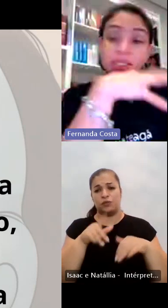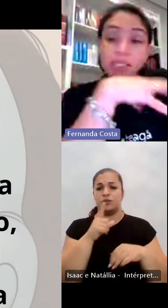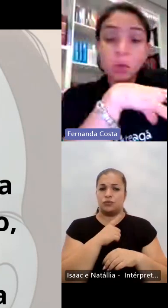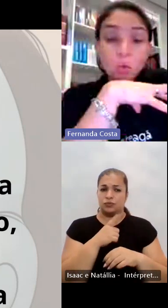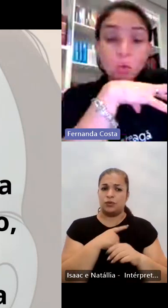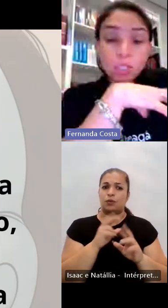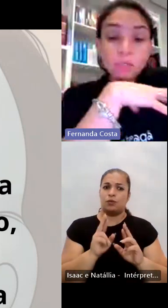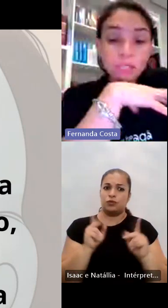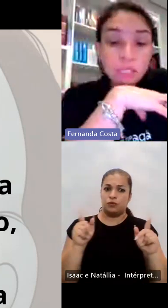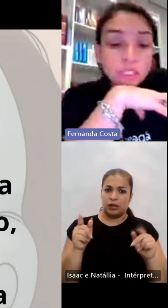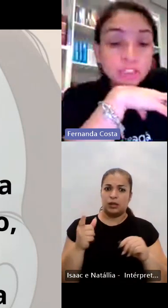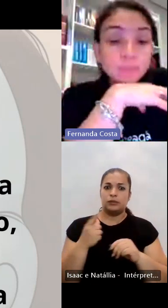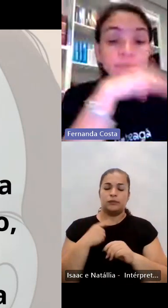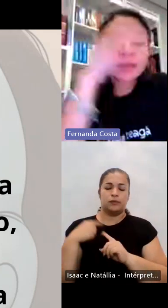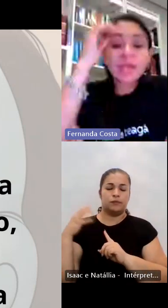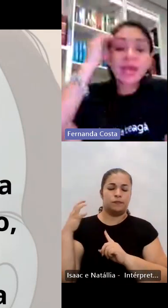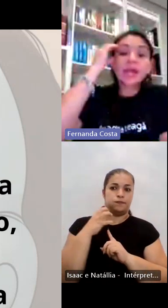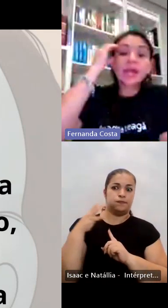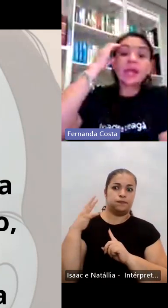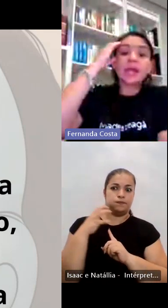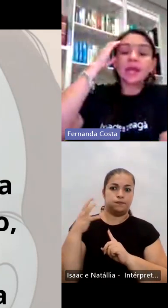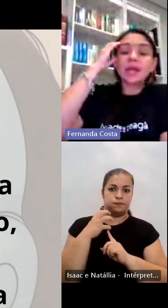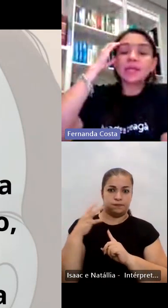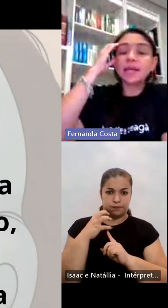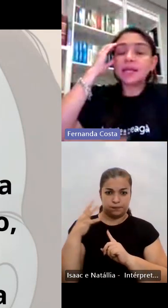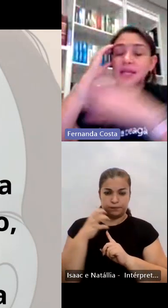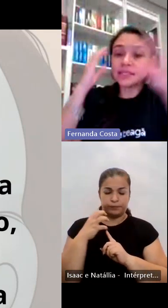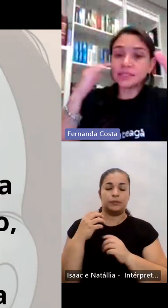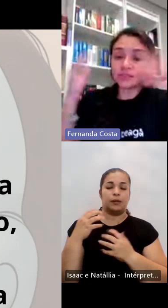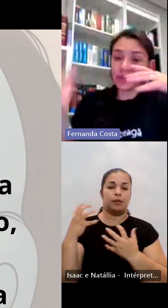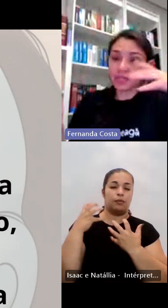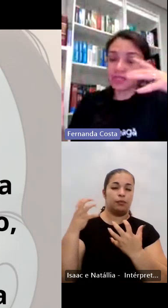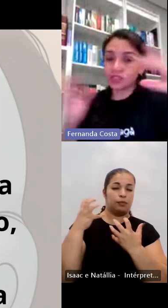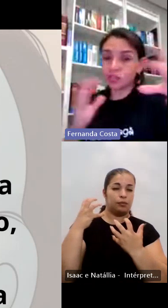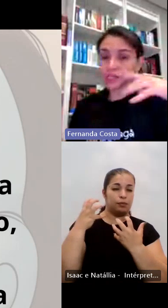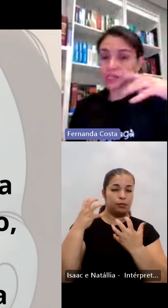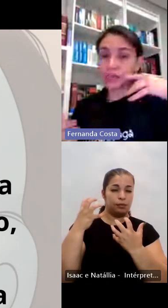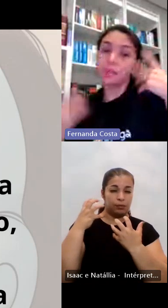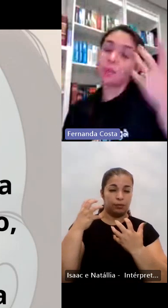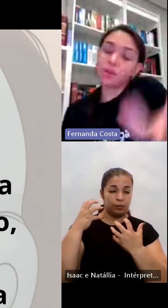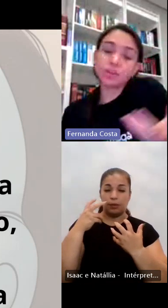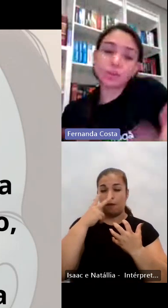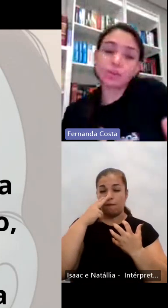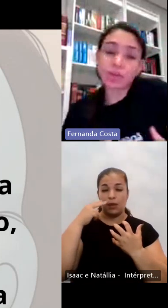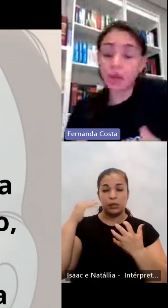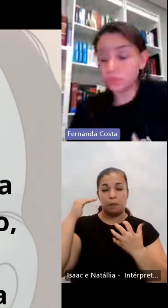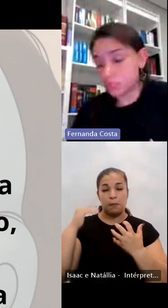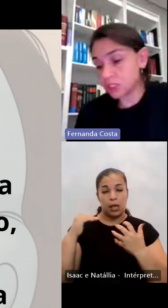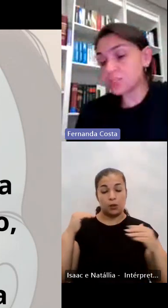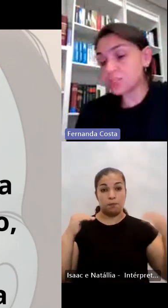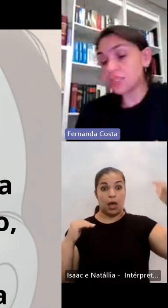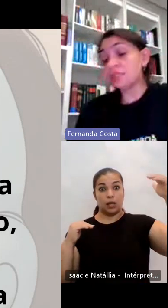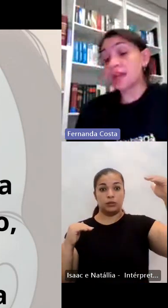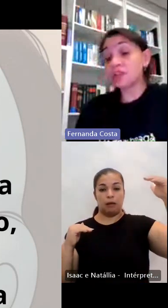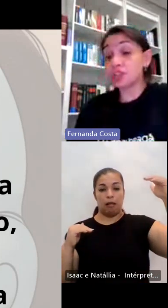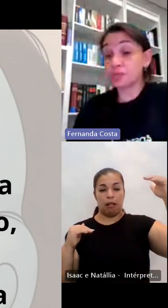de pressão muito grande, e aí essa diferença de pressão ela pode provocar um